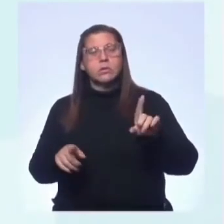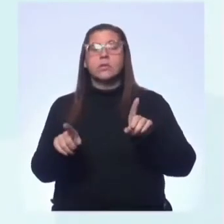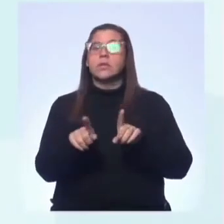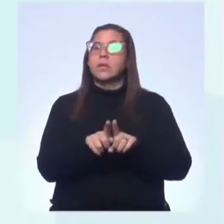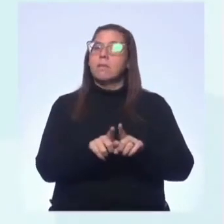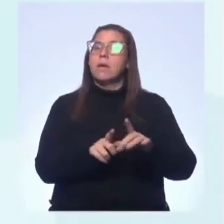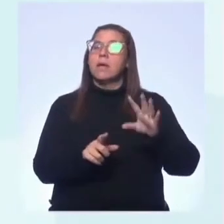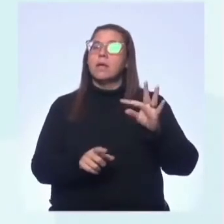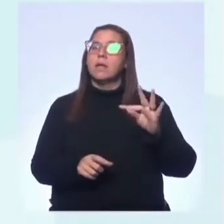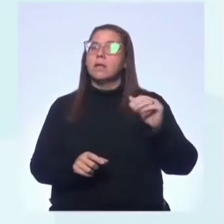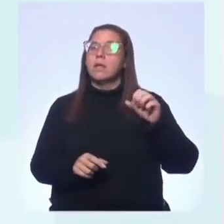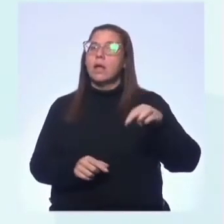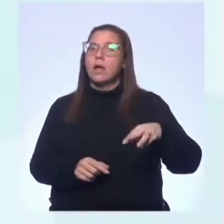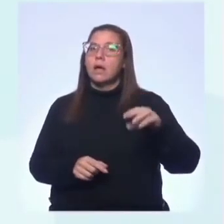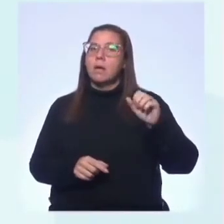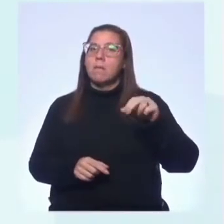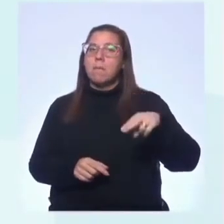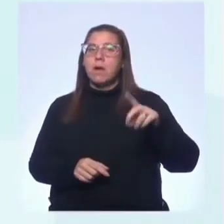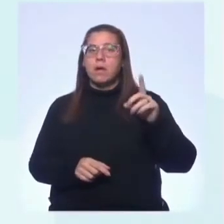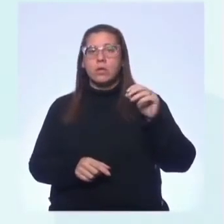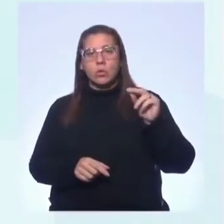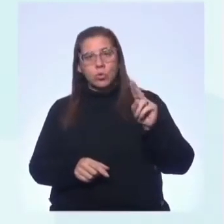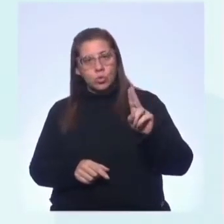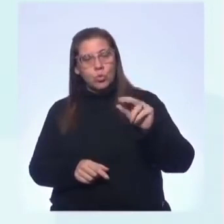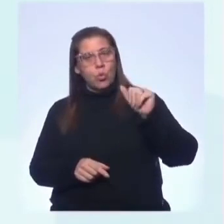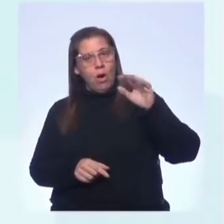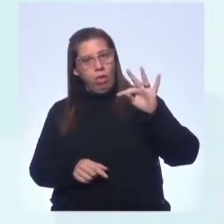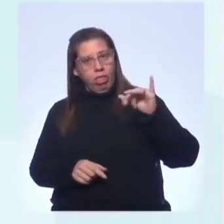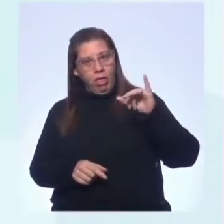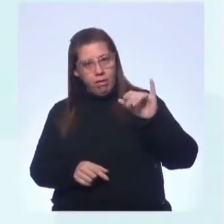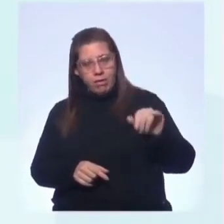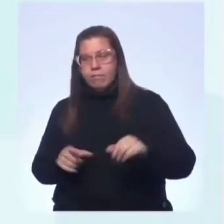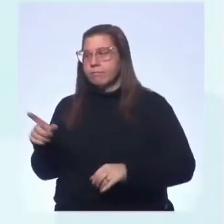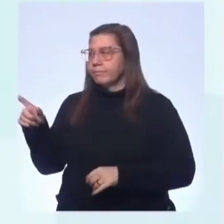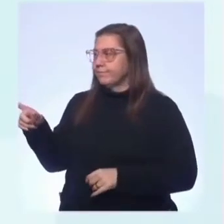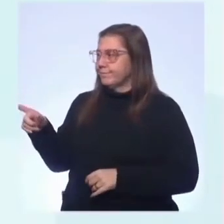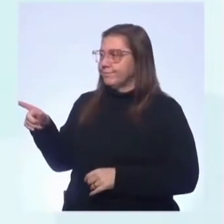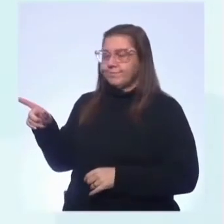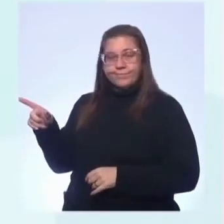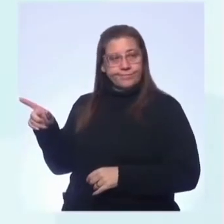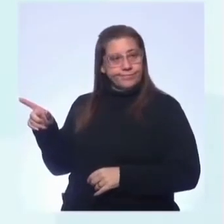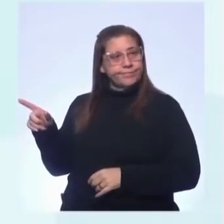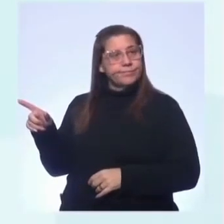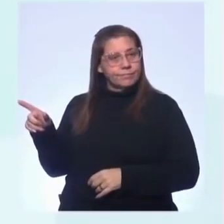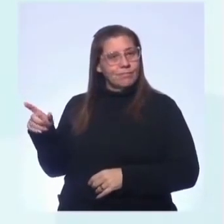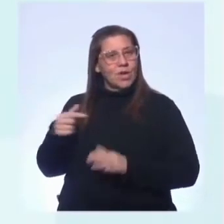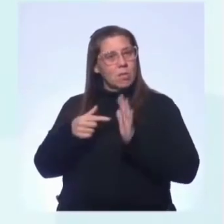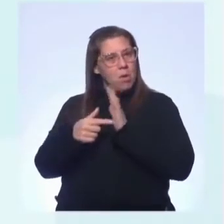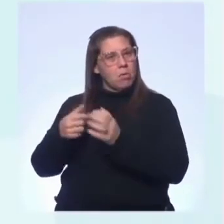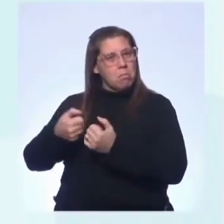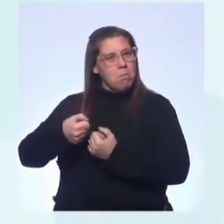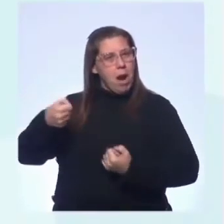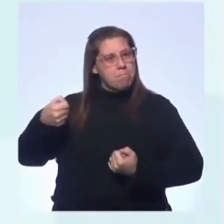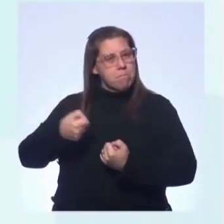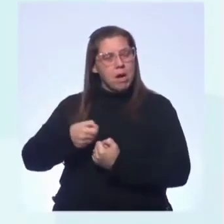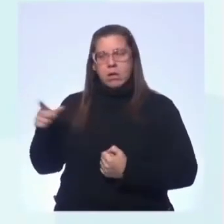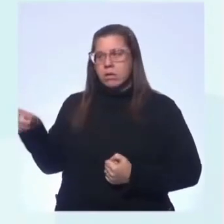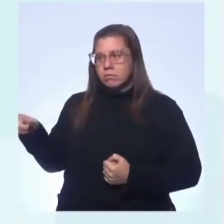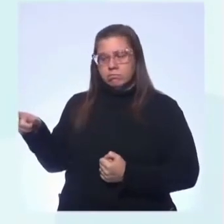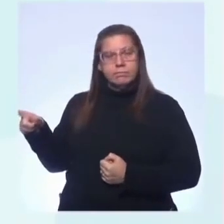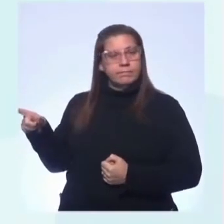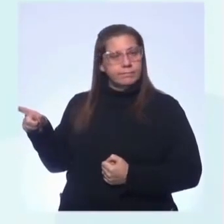que também vão para outros municípios. Então, do lado esquerdo, a gente tem um mapa, né, mais completo aí da região, né,